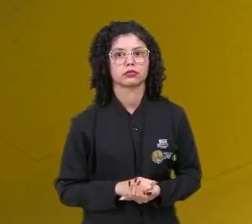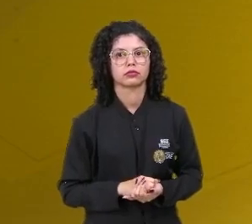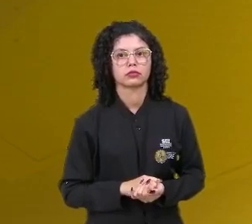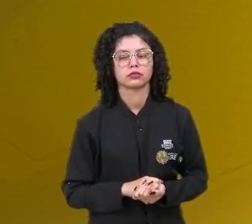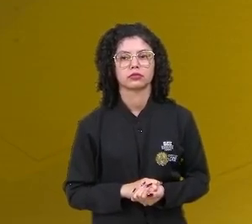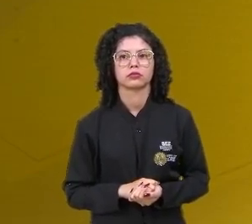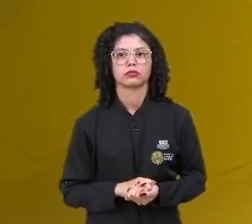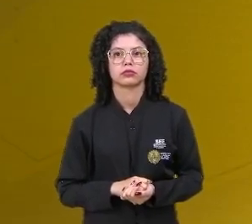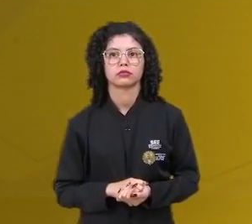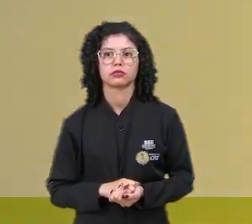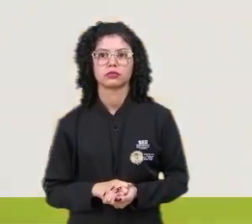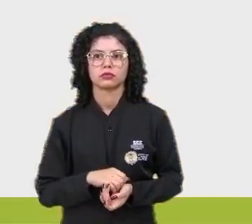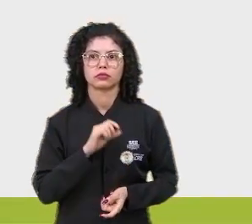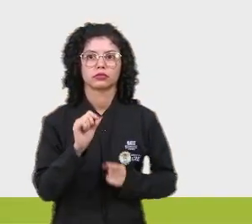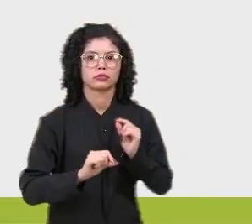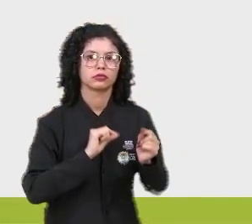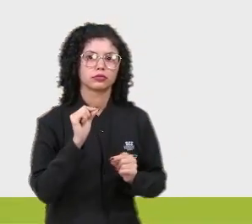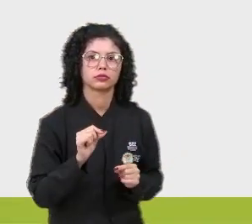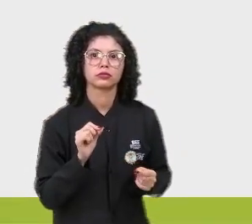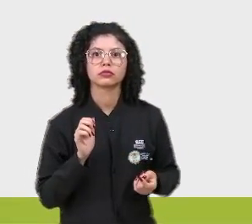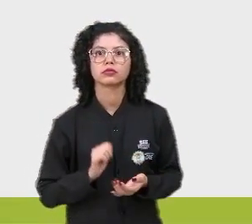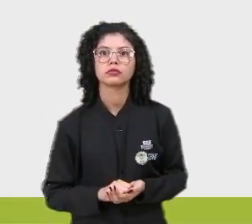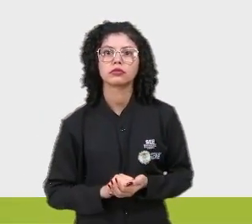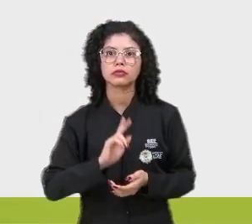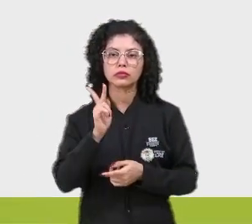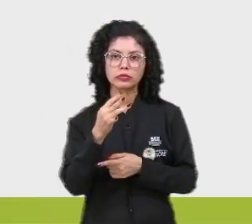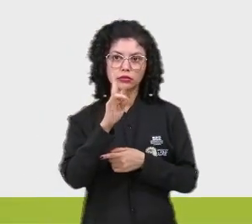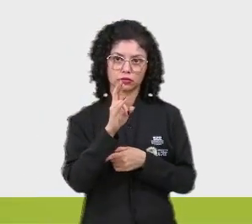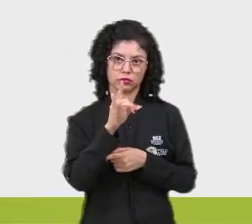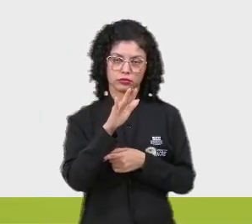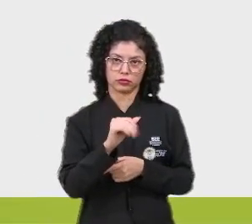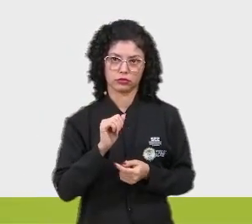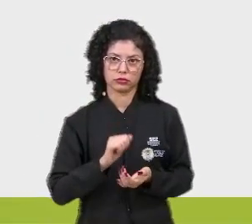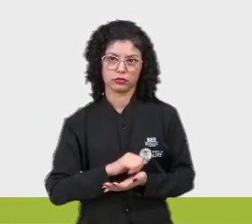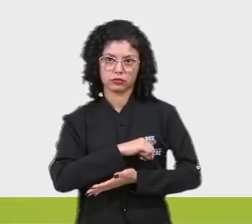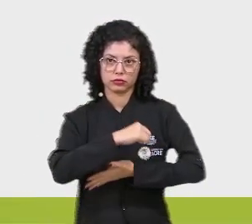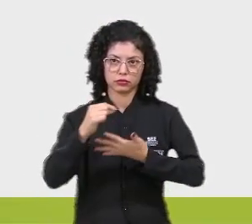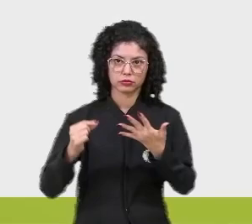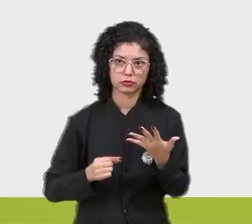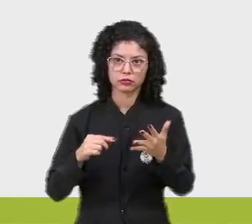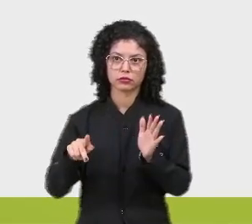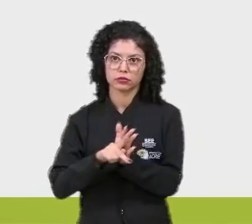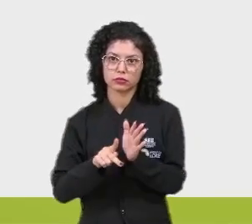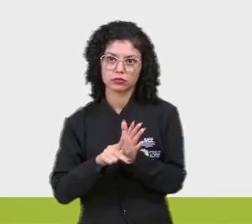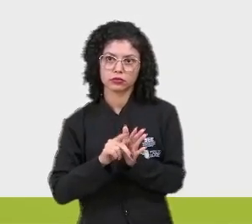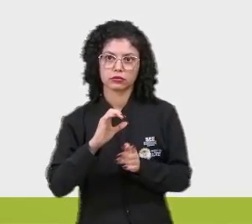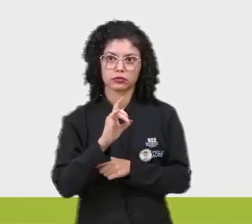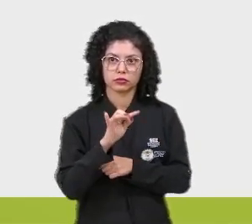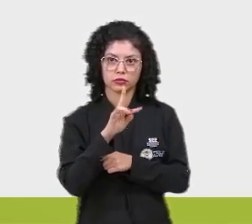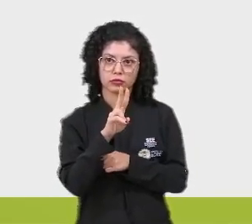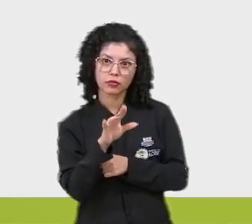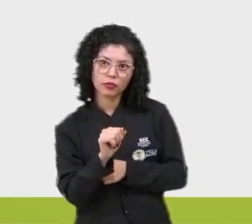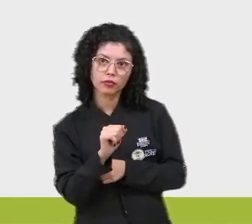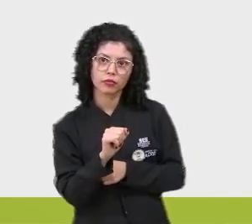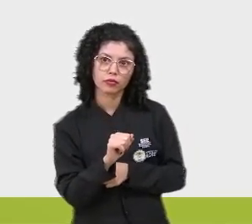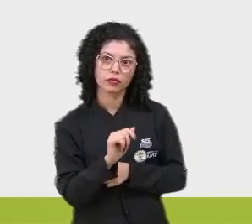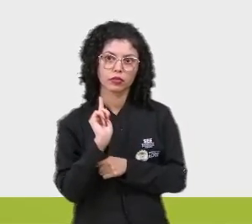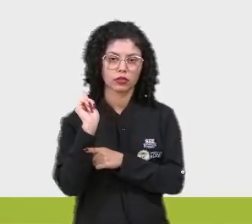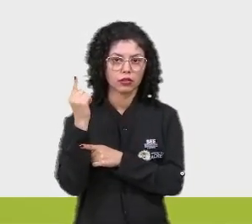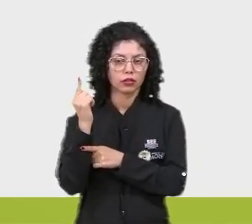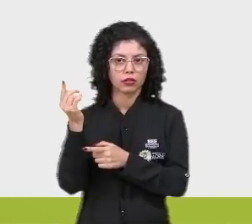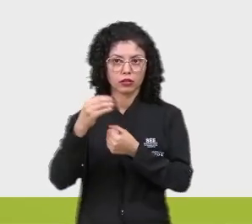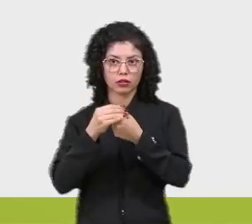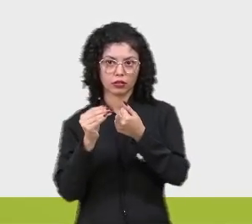essa avaliação, que é sobre a hibridização e o tipo de sobreposição orbital da geometria